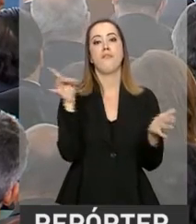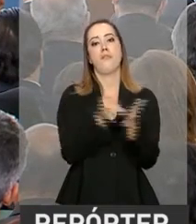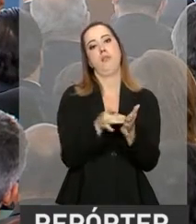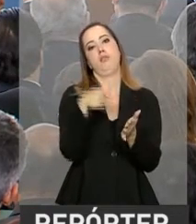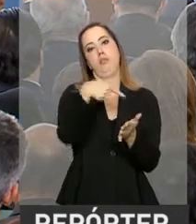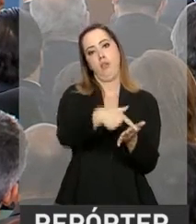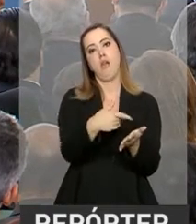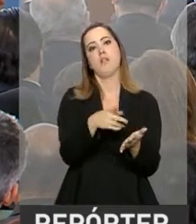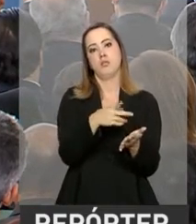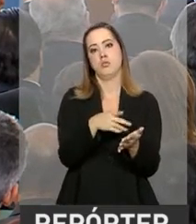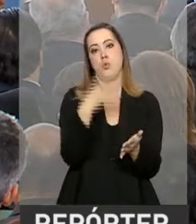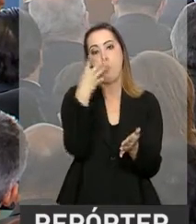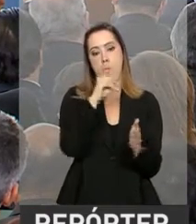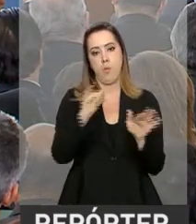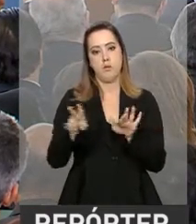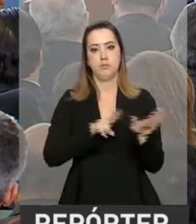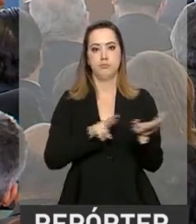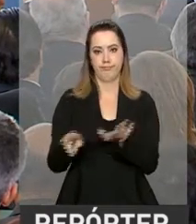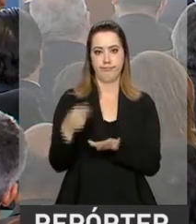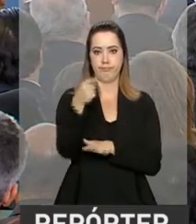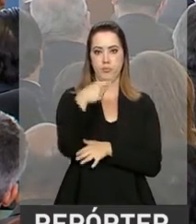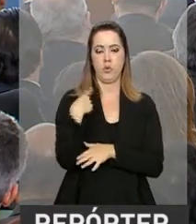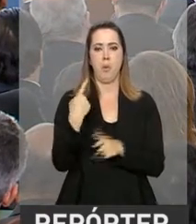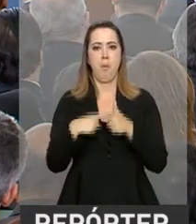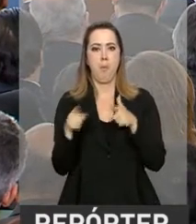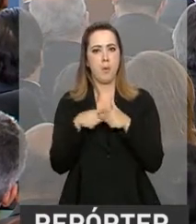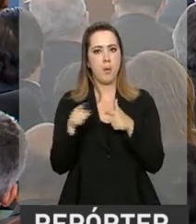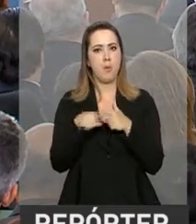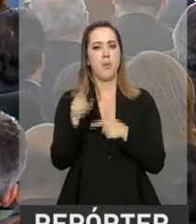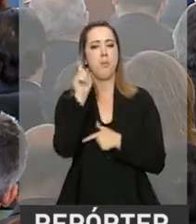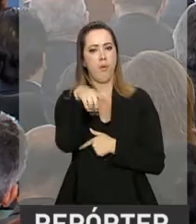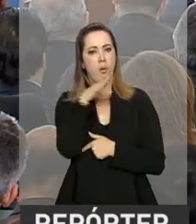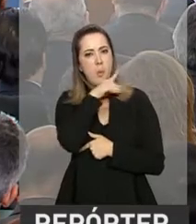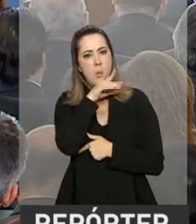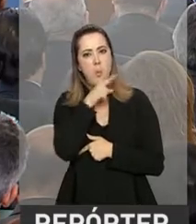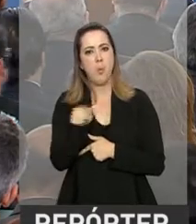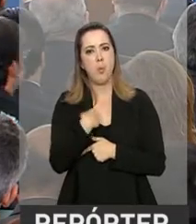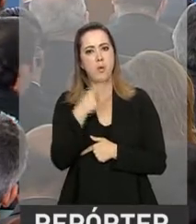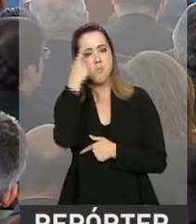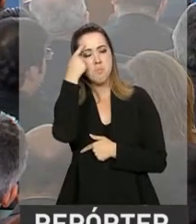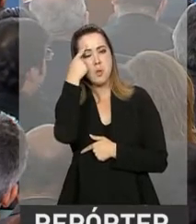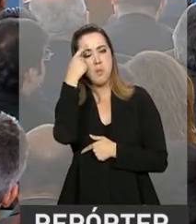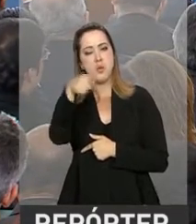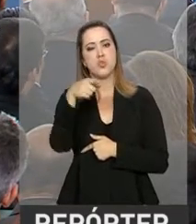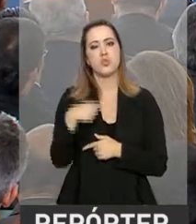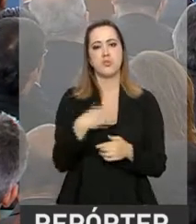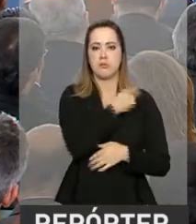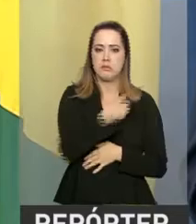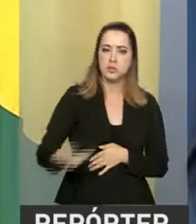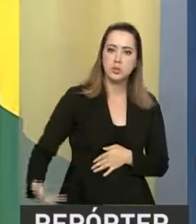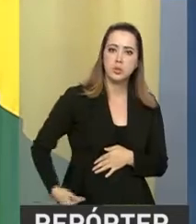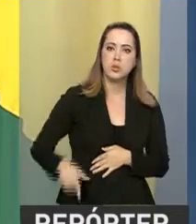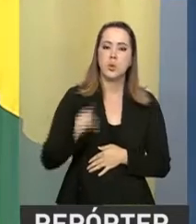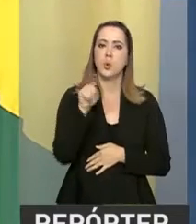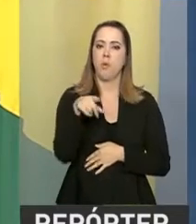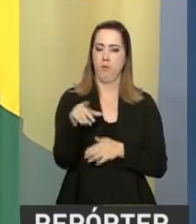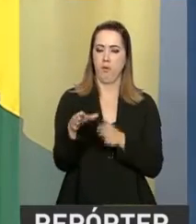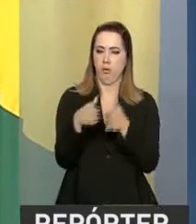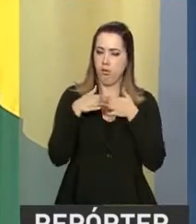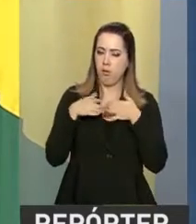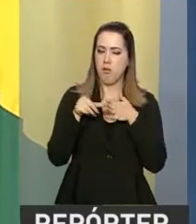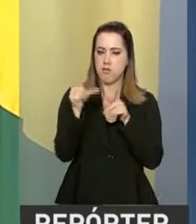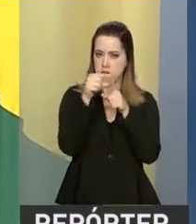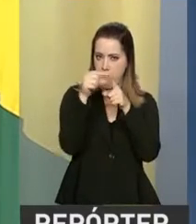fatos e isto cria problemas para nós ficou menos é muito desagradável imaginar que um governo seja tão se me permite a